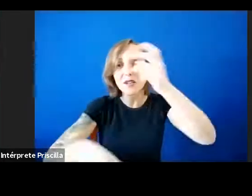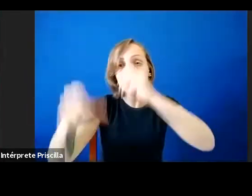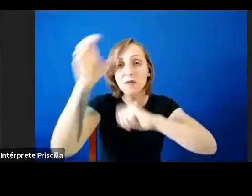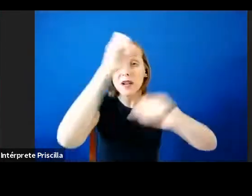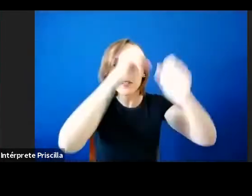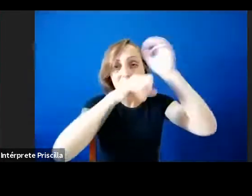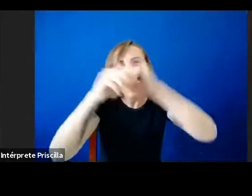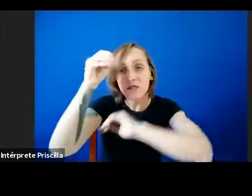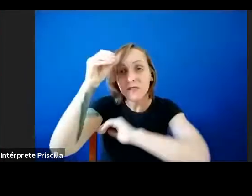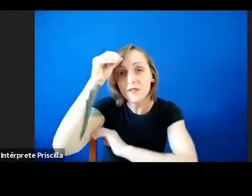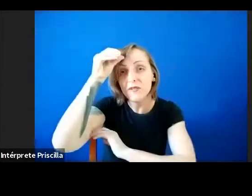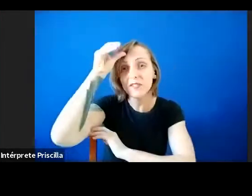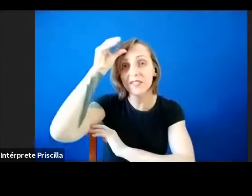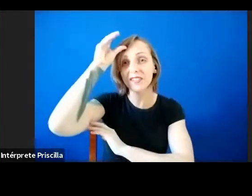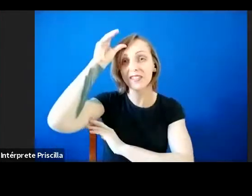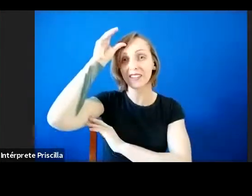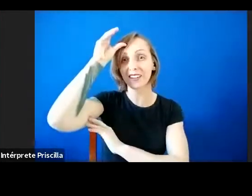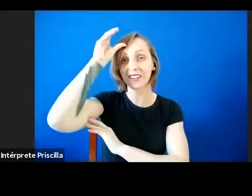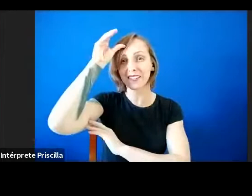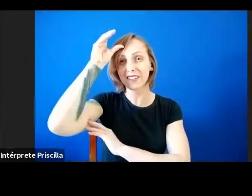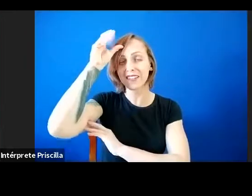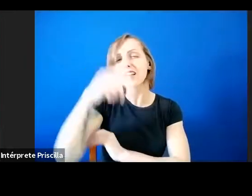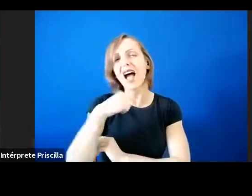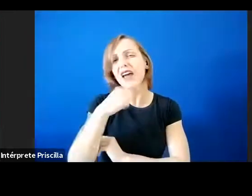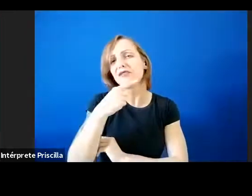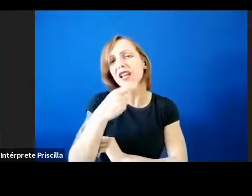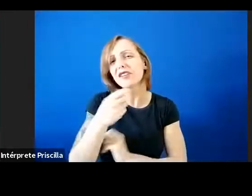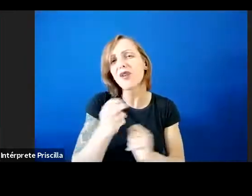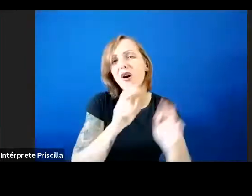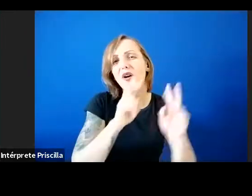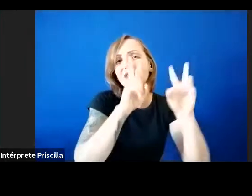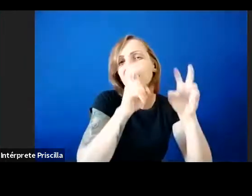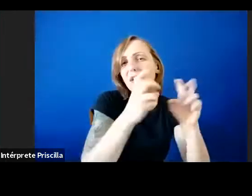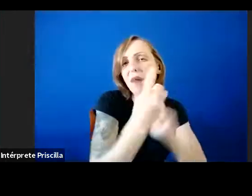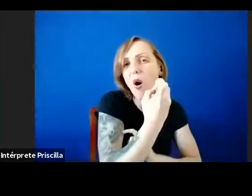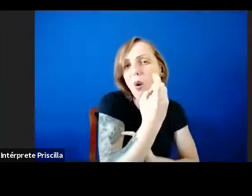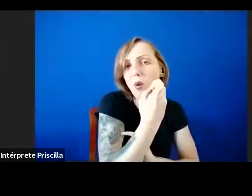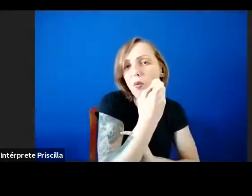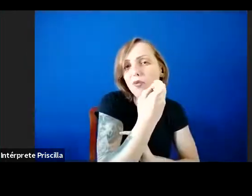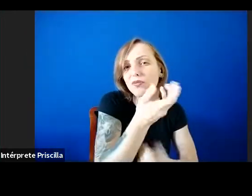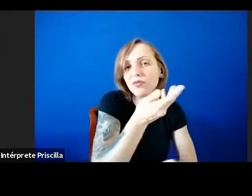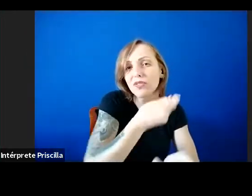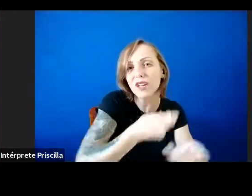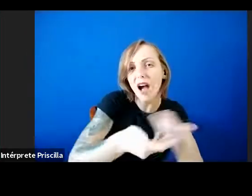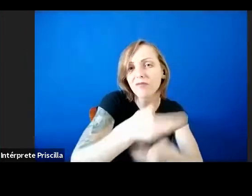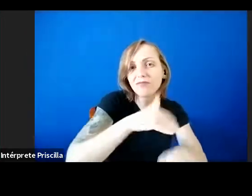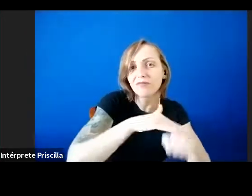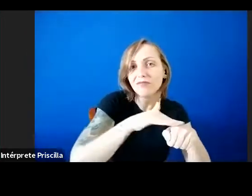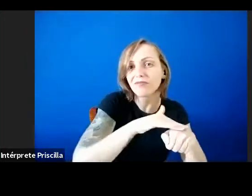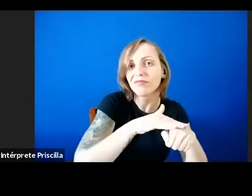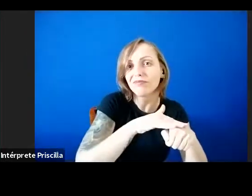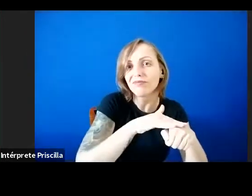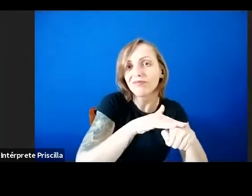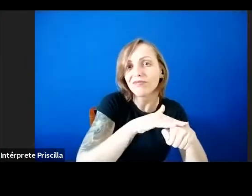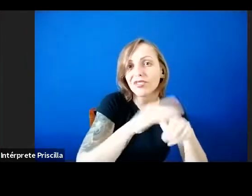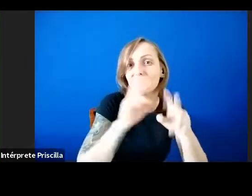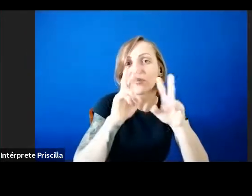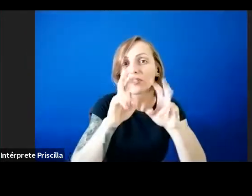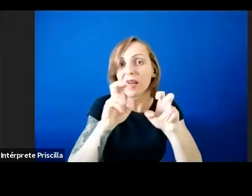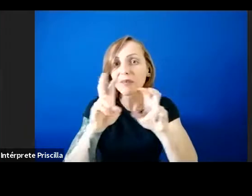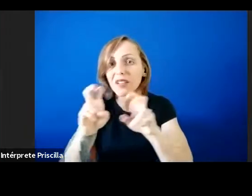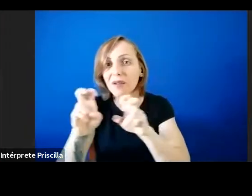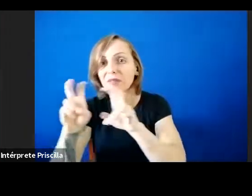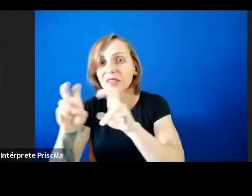a gente só falar em plantas medicinais, usos, costumes e como, né? É um leque que se